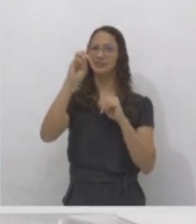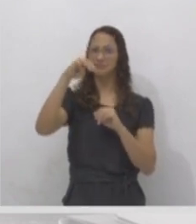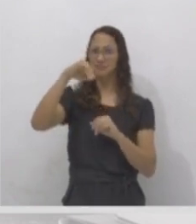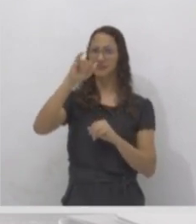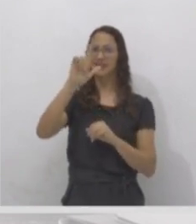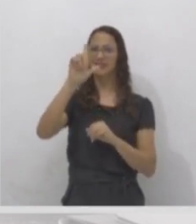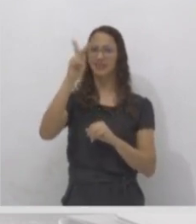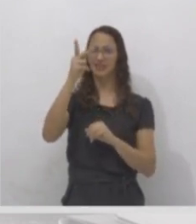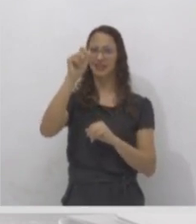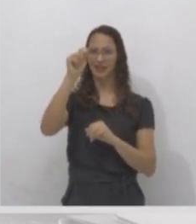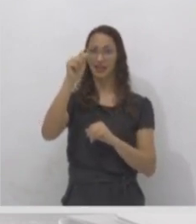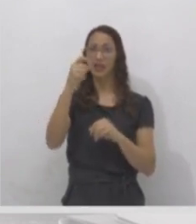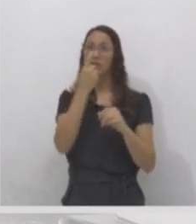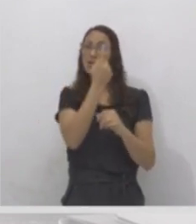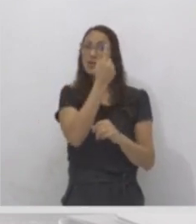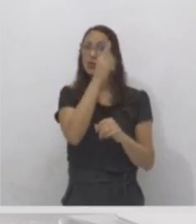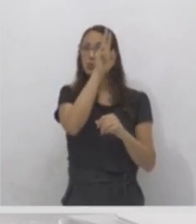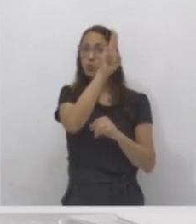M maiúsculo para